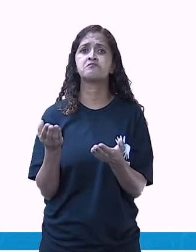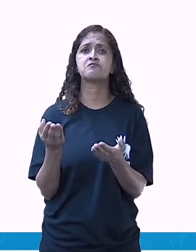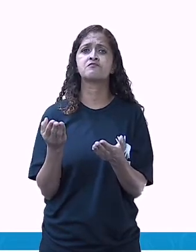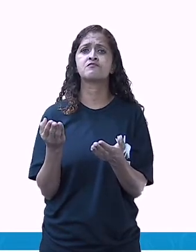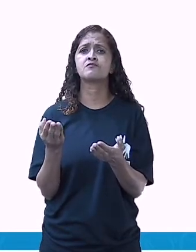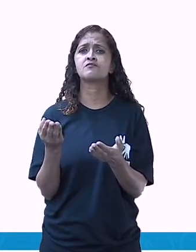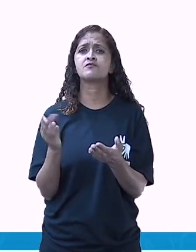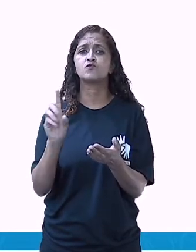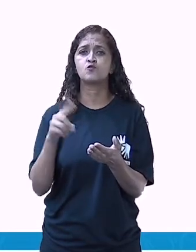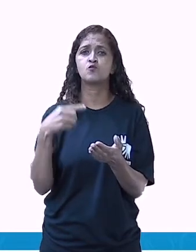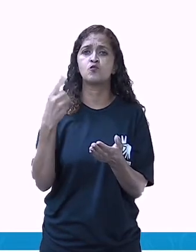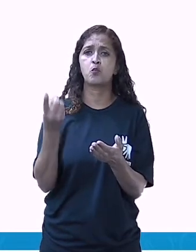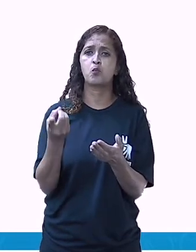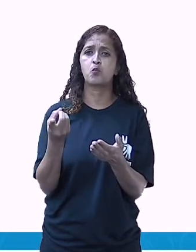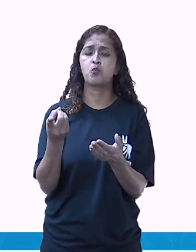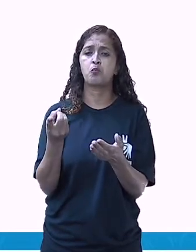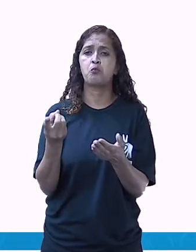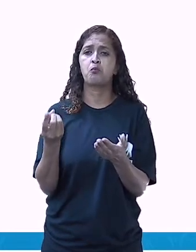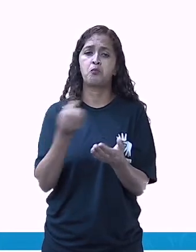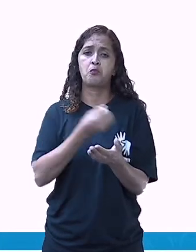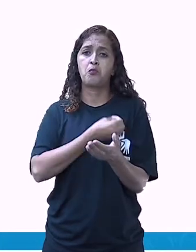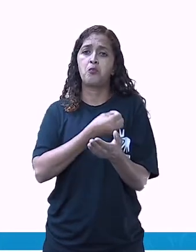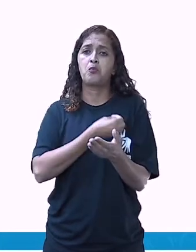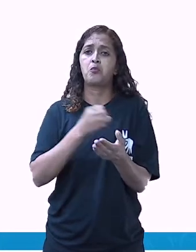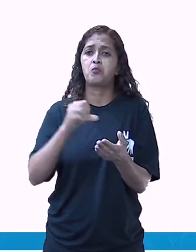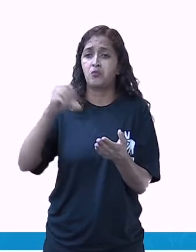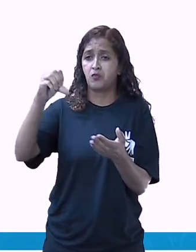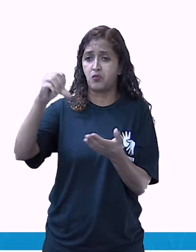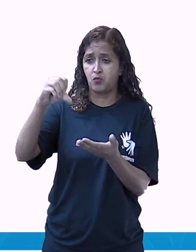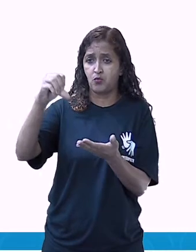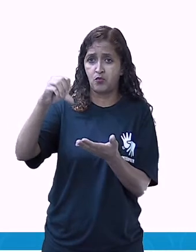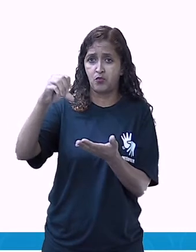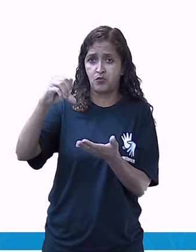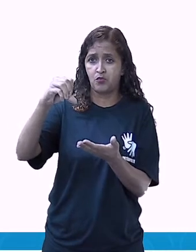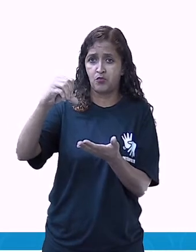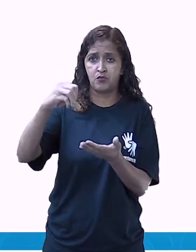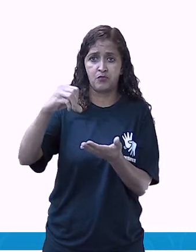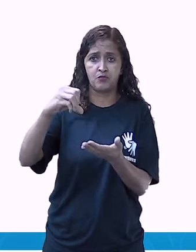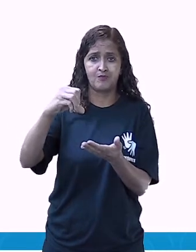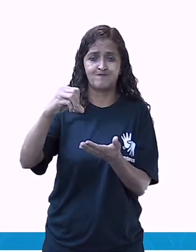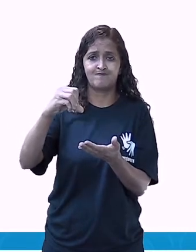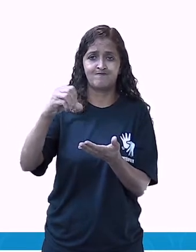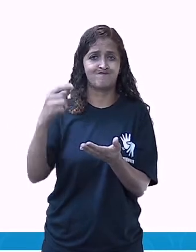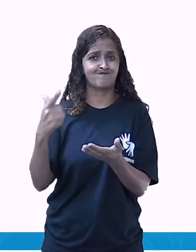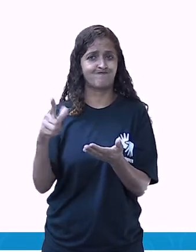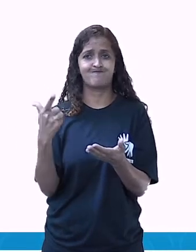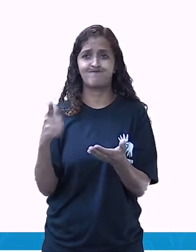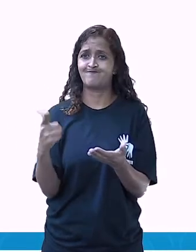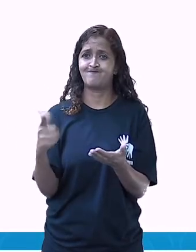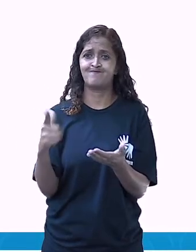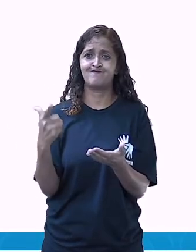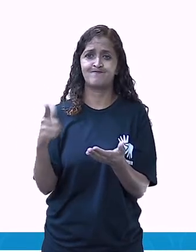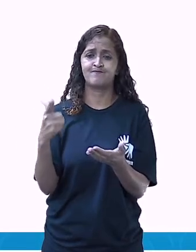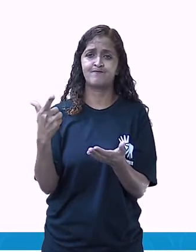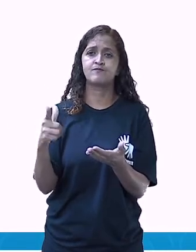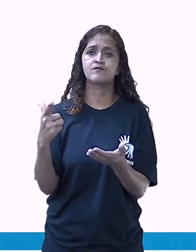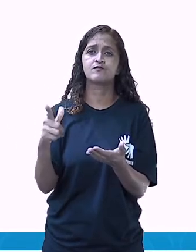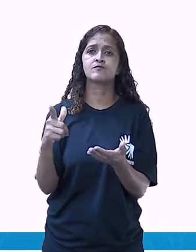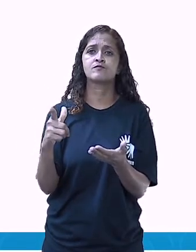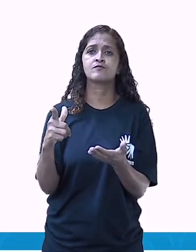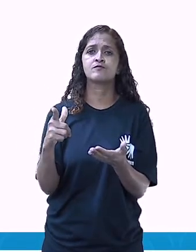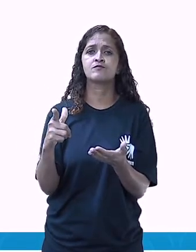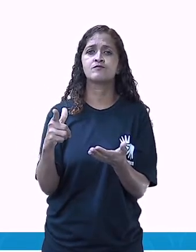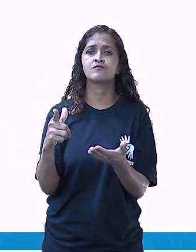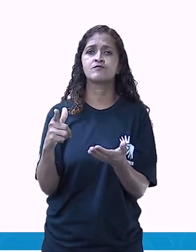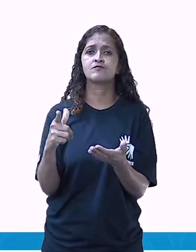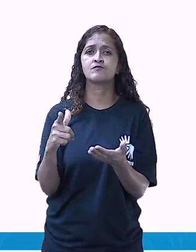Um número depois do 8, número 9. Tem 9? Não tem 9. E